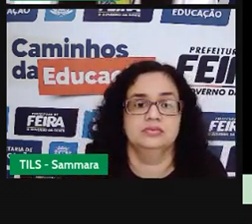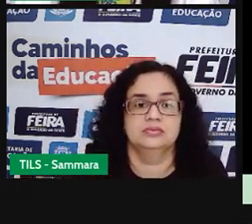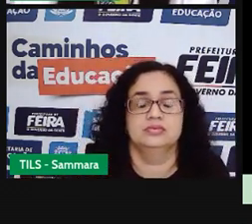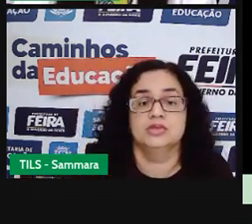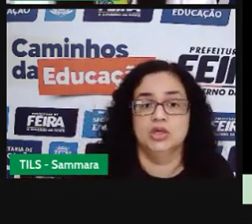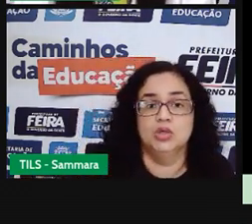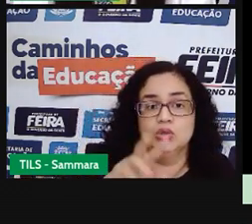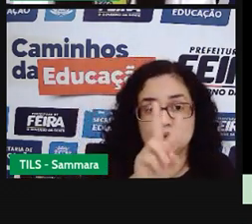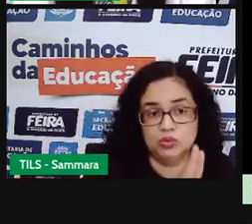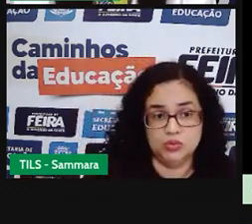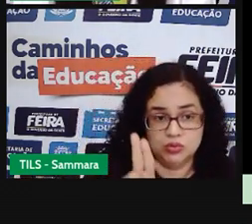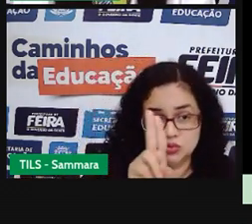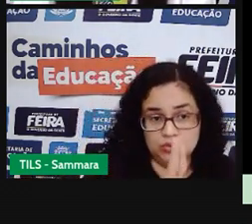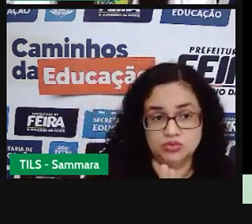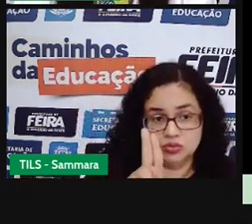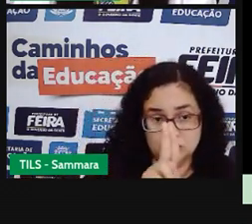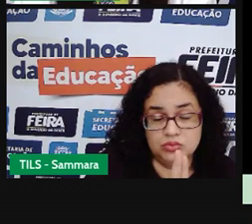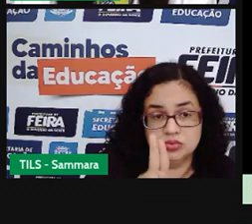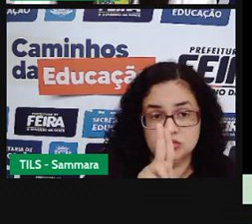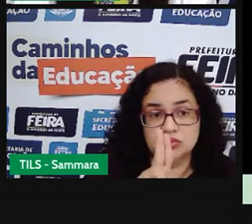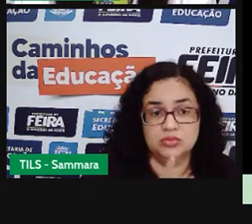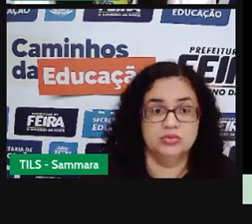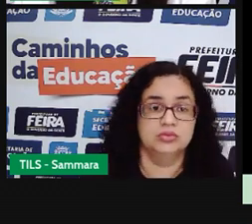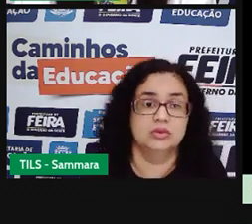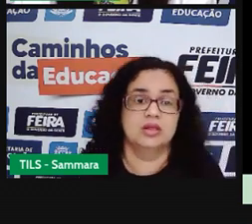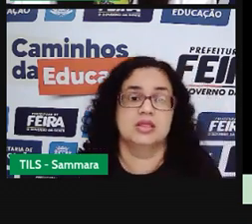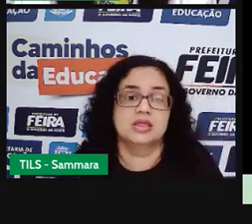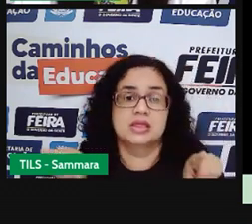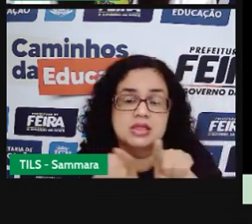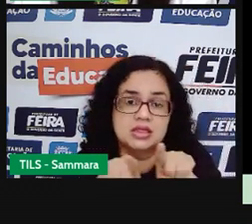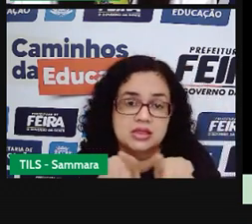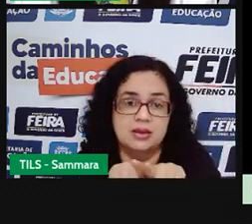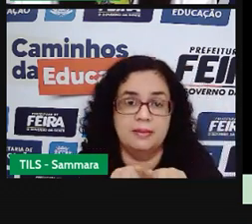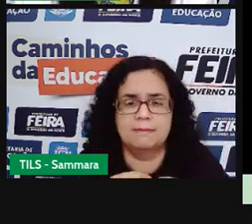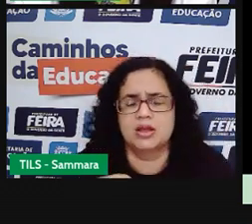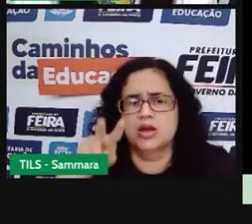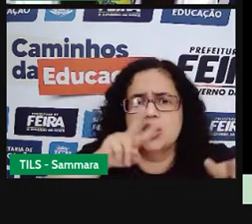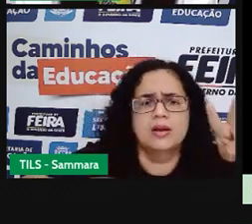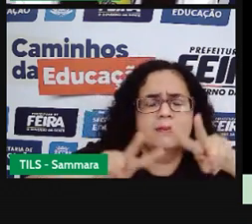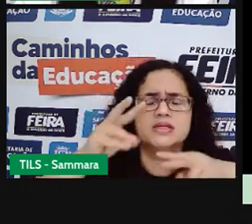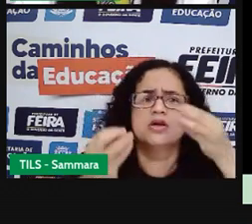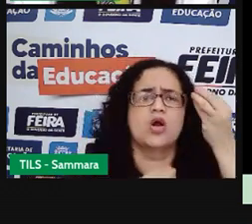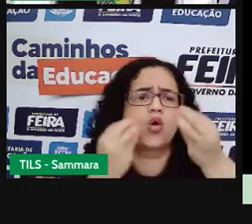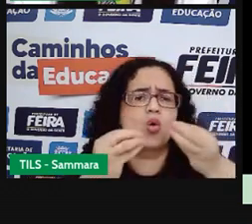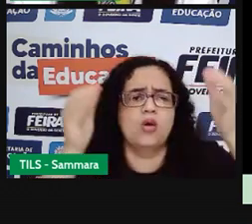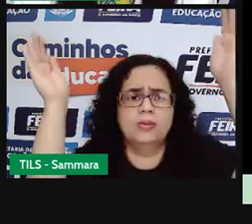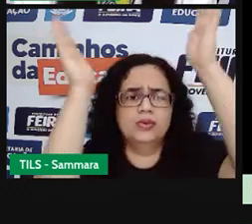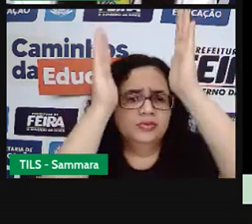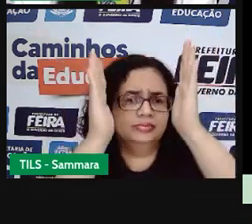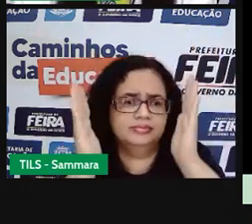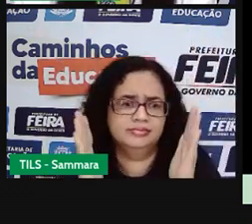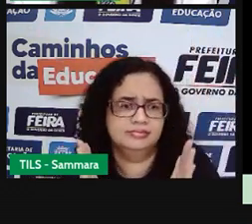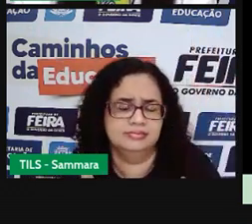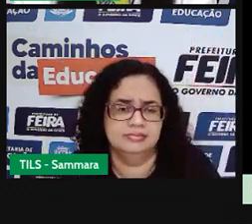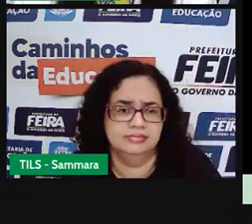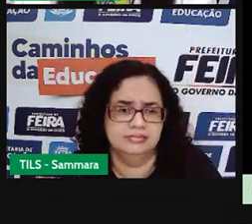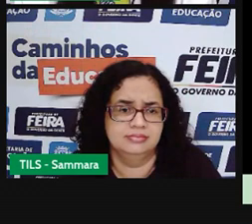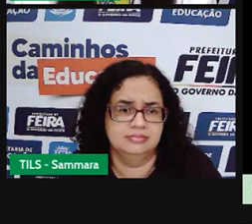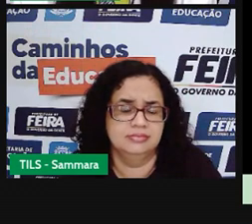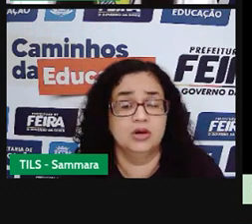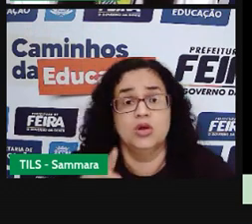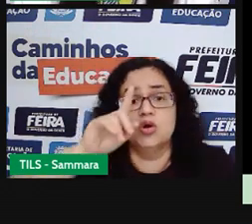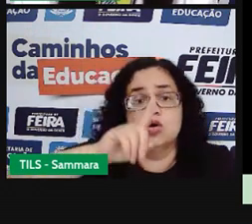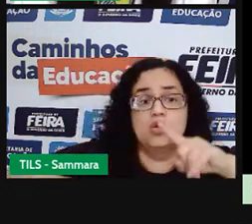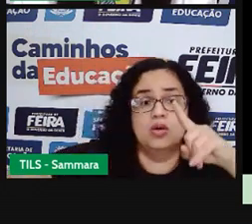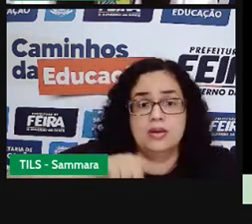utilizados para todos os objetos a gente também observou-se formatos as provas entre precisar objeto